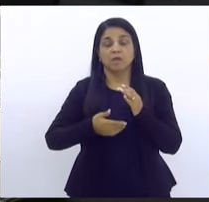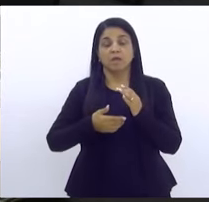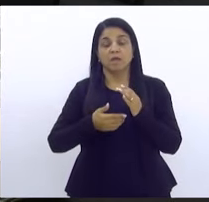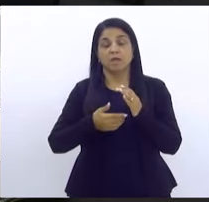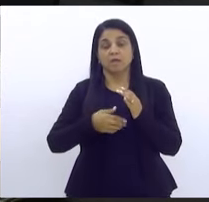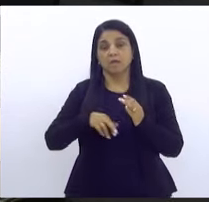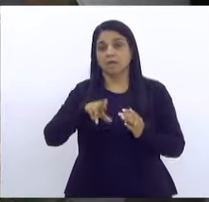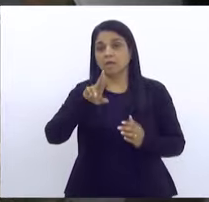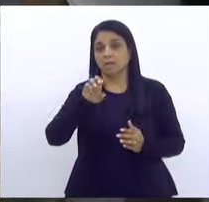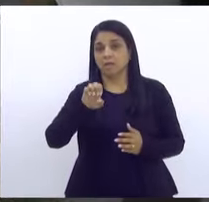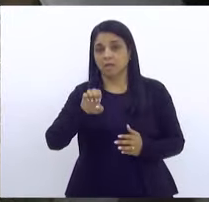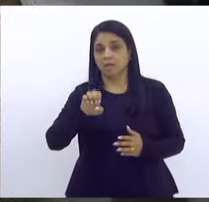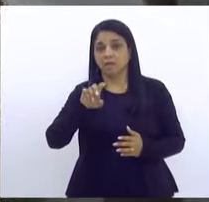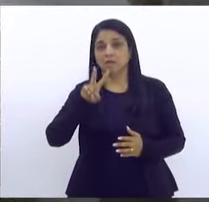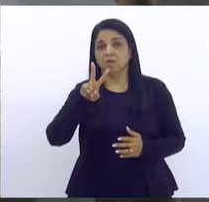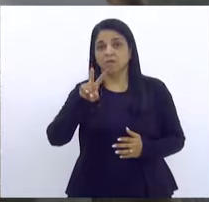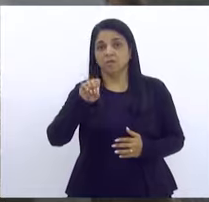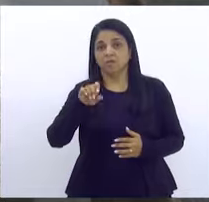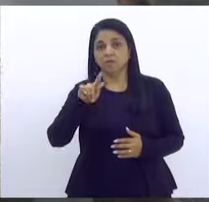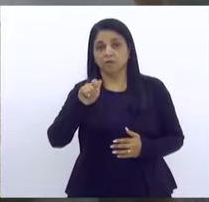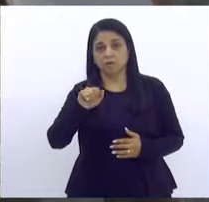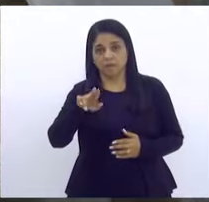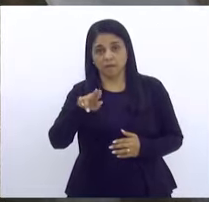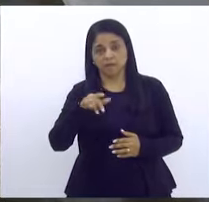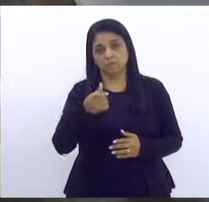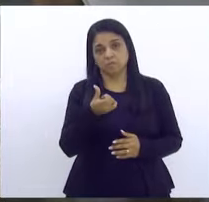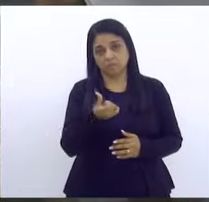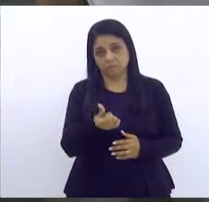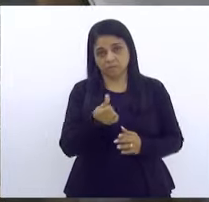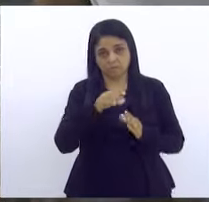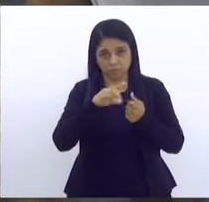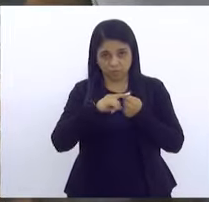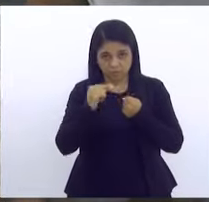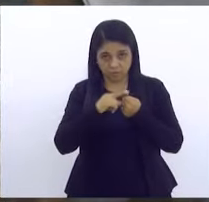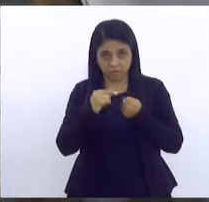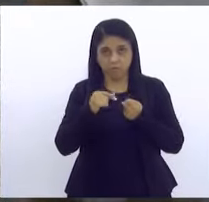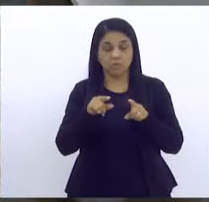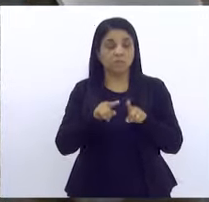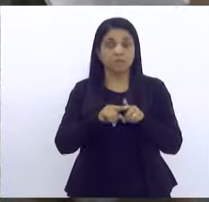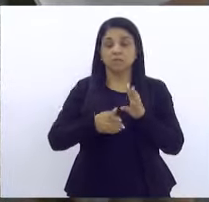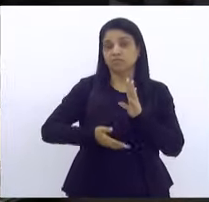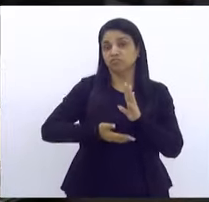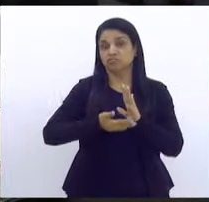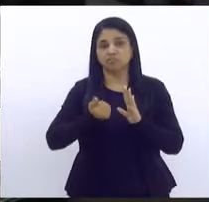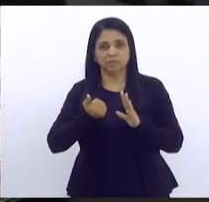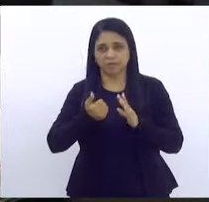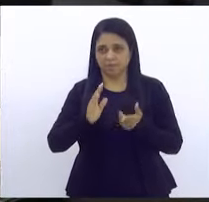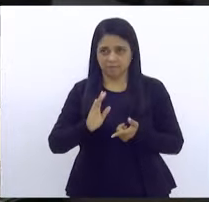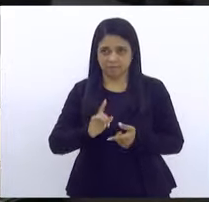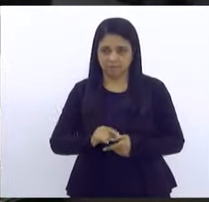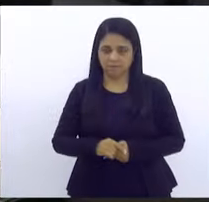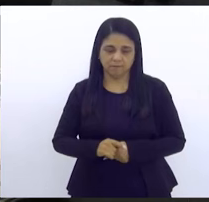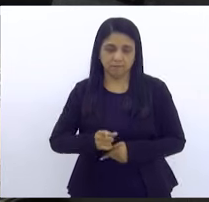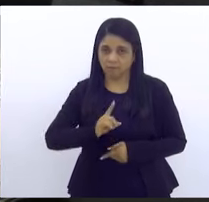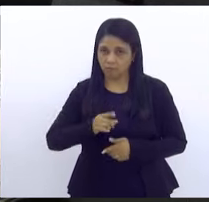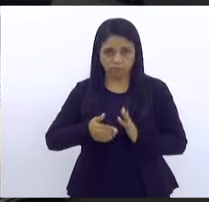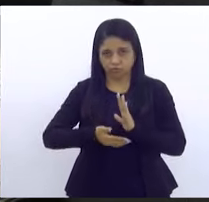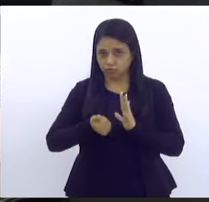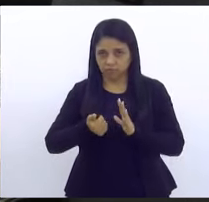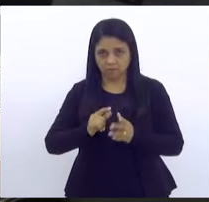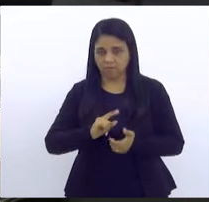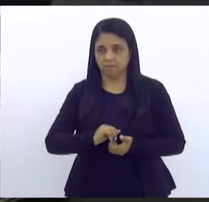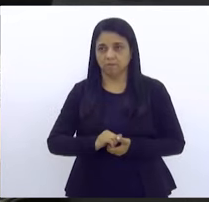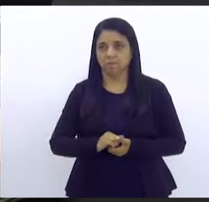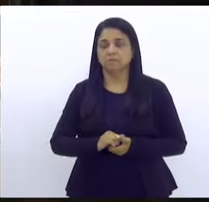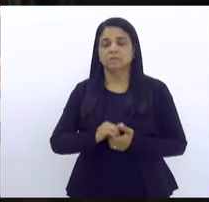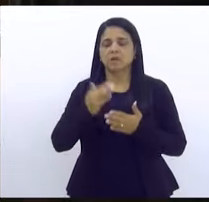já votamos e aprovamos, ainda esse ano, no dia 11 de julho, ela foi promulgada. Exatamente, deputado Luiz Paulo. Está bem